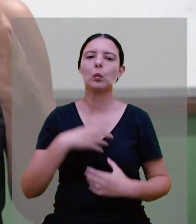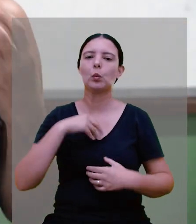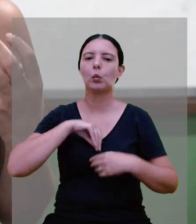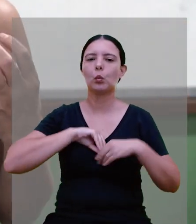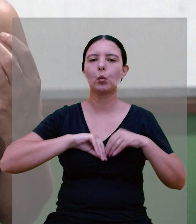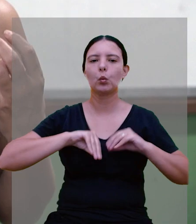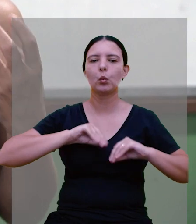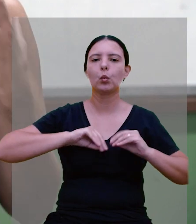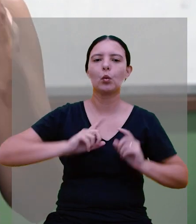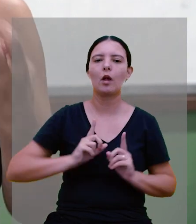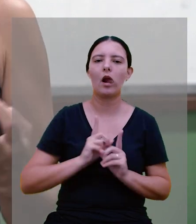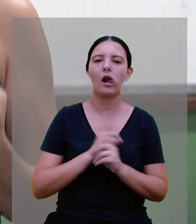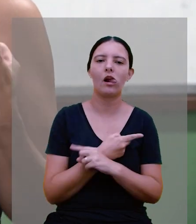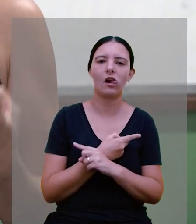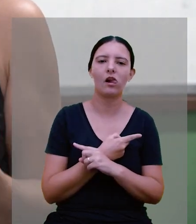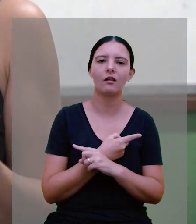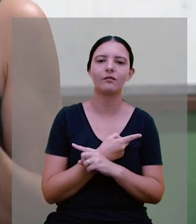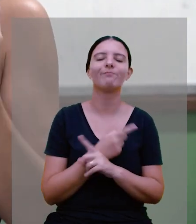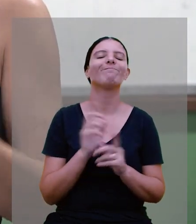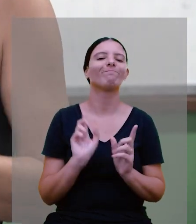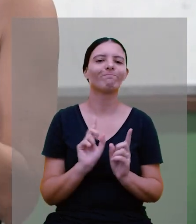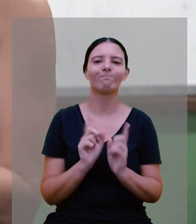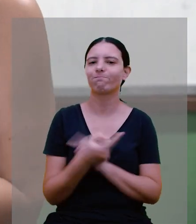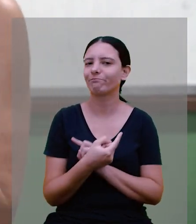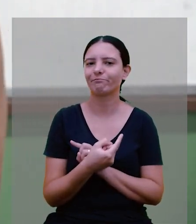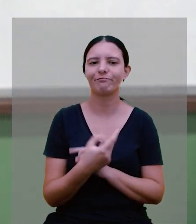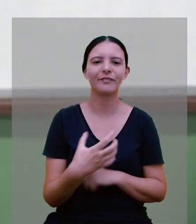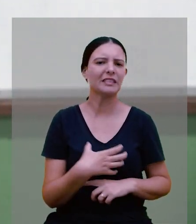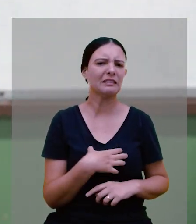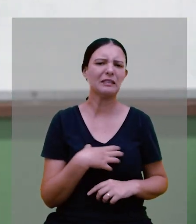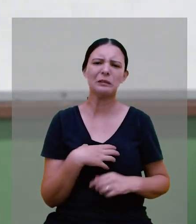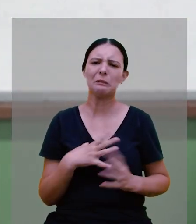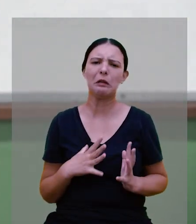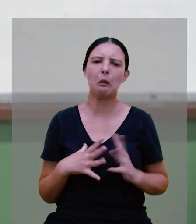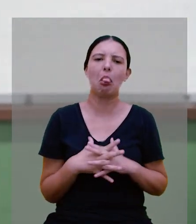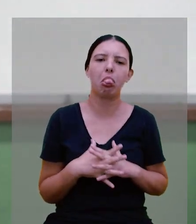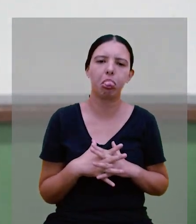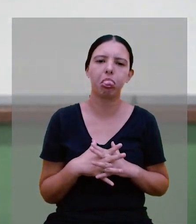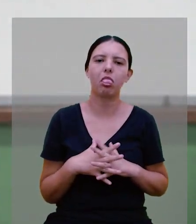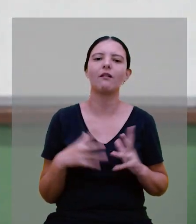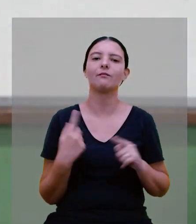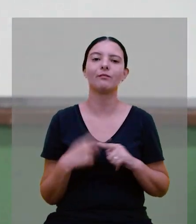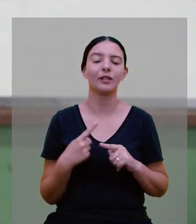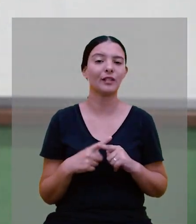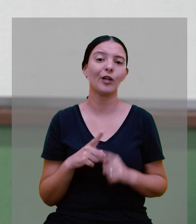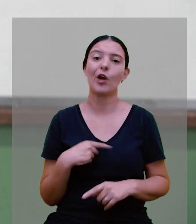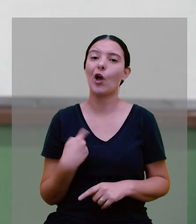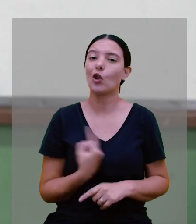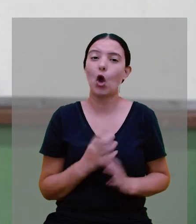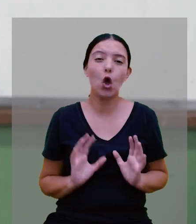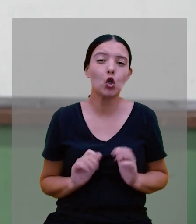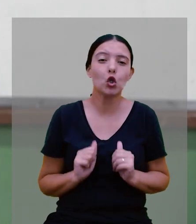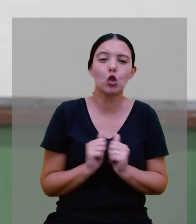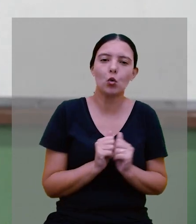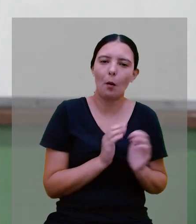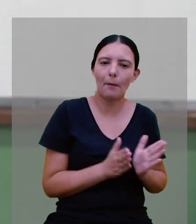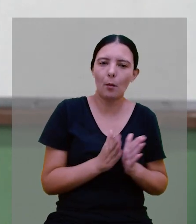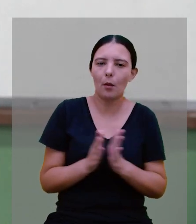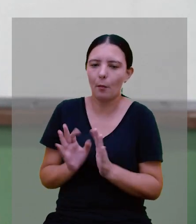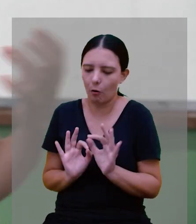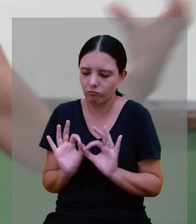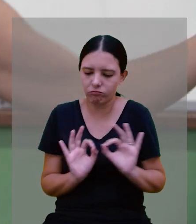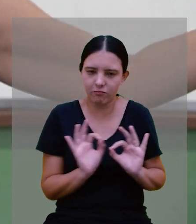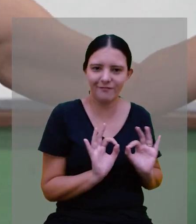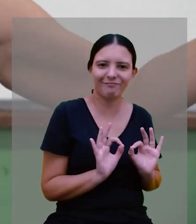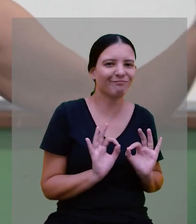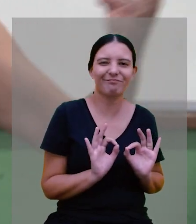vida de muitos opostos, de muitas contradições, de muitos sentimentos em conflito, que a gente não consegue pôr junto e organizado.